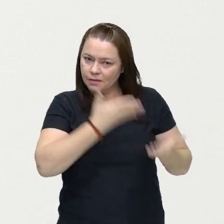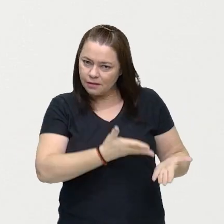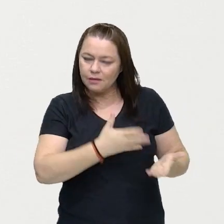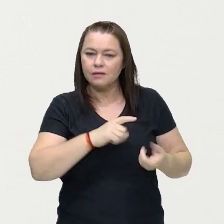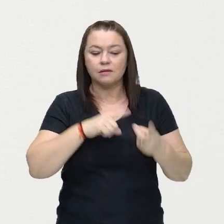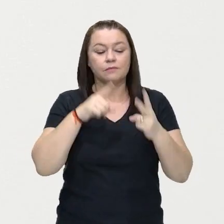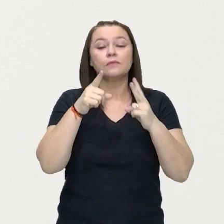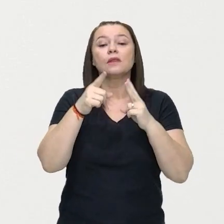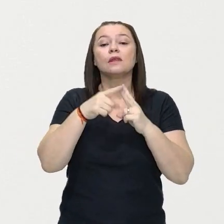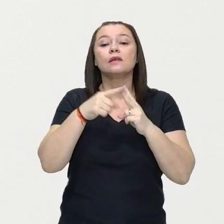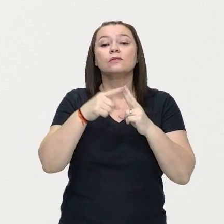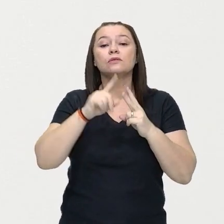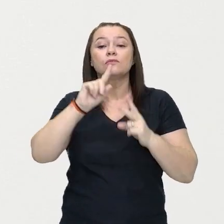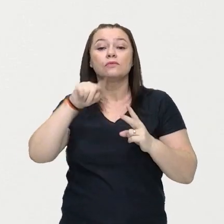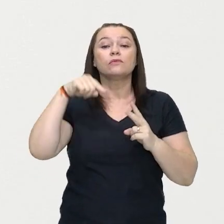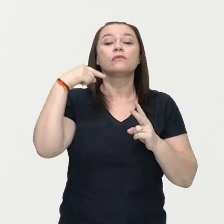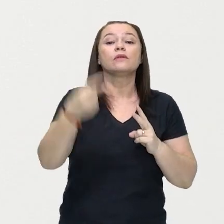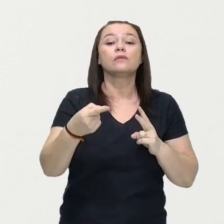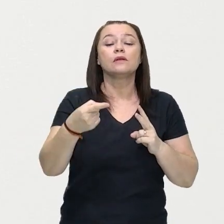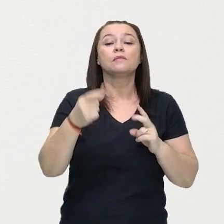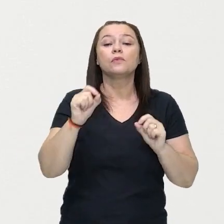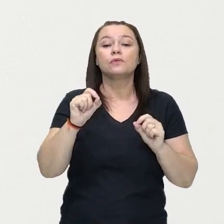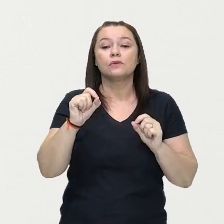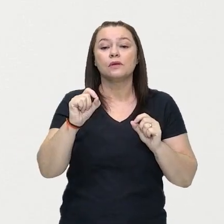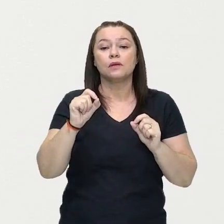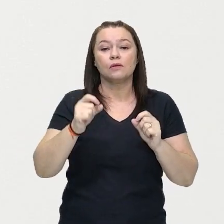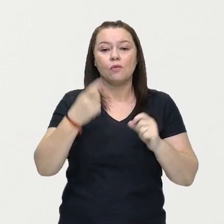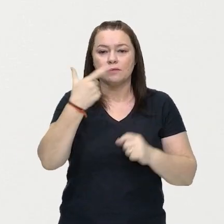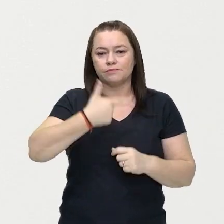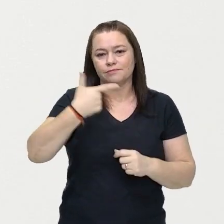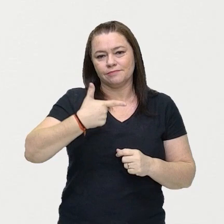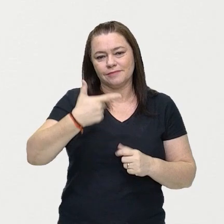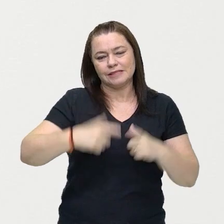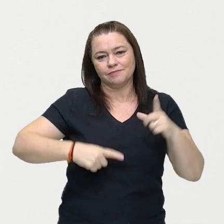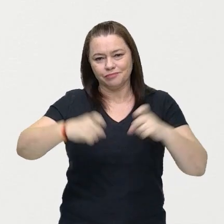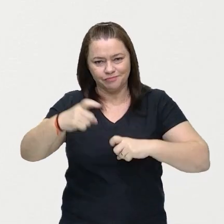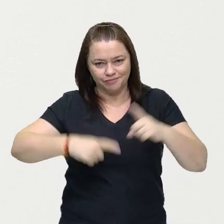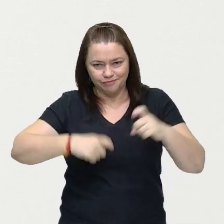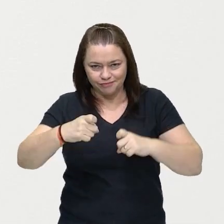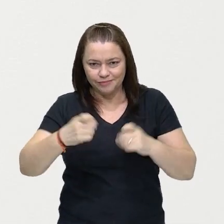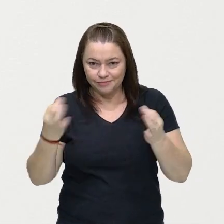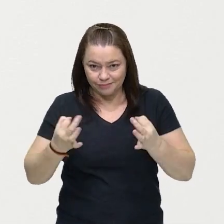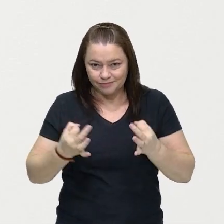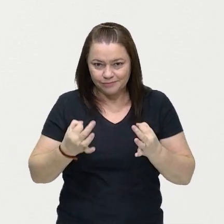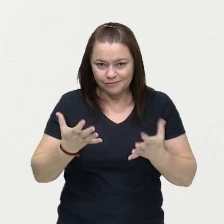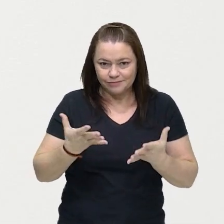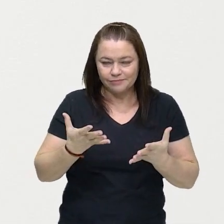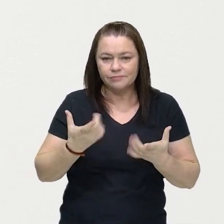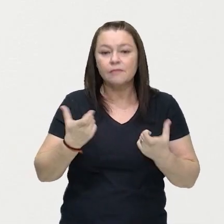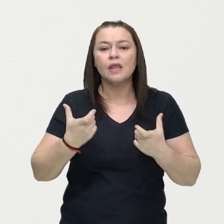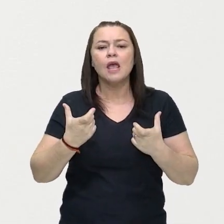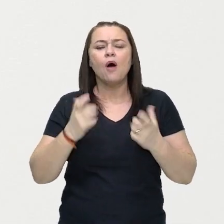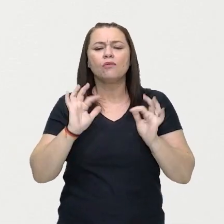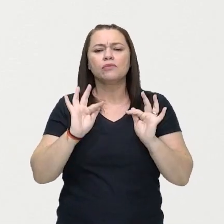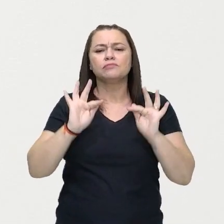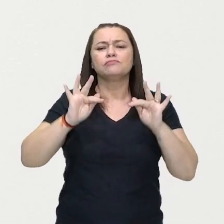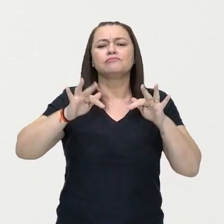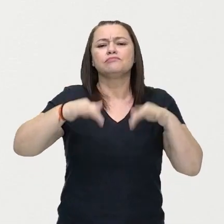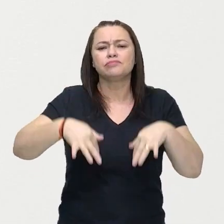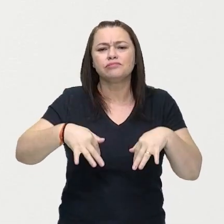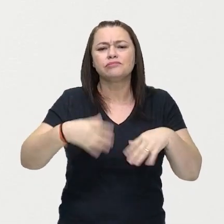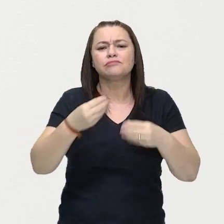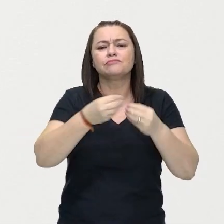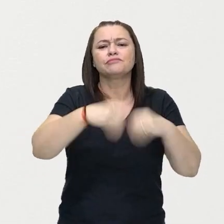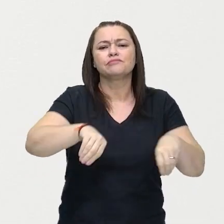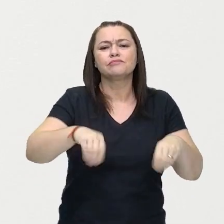vem após, na verdade, vem com a Segunda Guerra Mundial, perfeito? E aonde é que foi o fracasso? Vamos ver